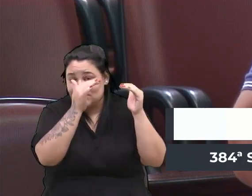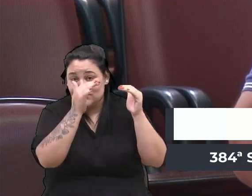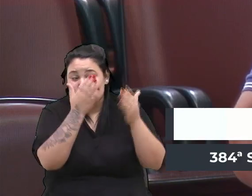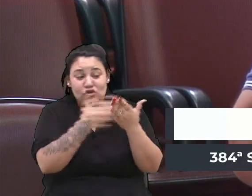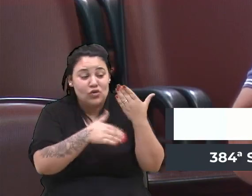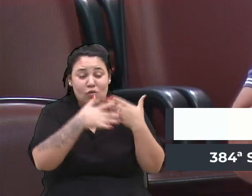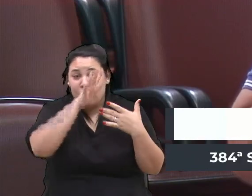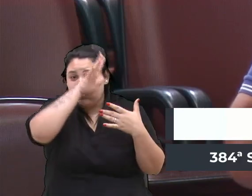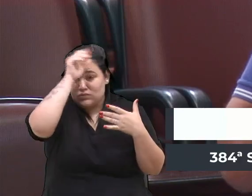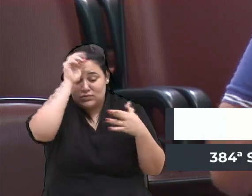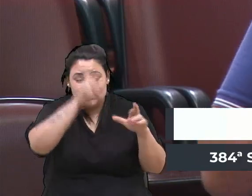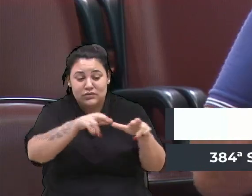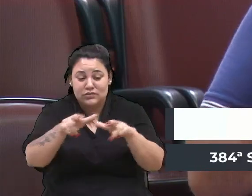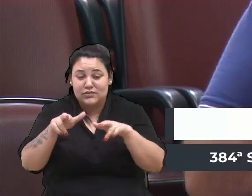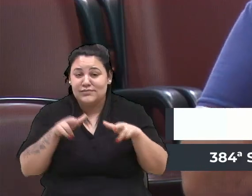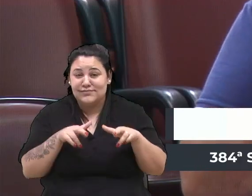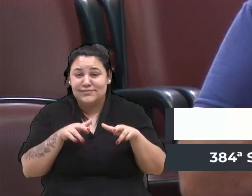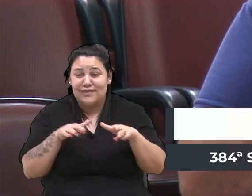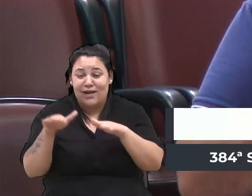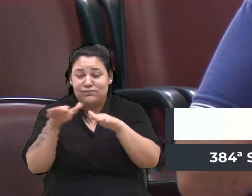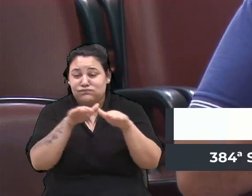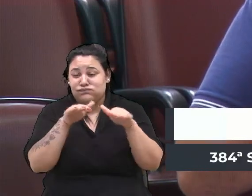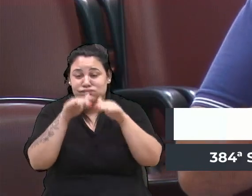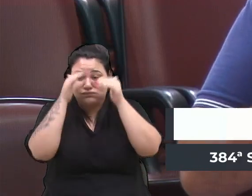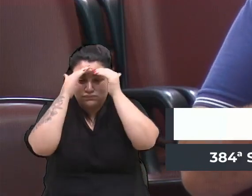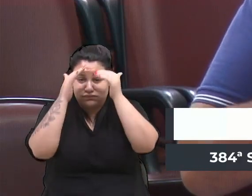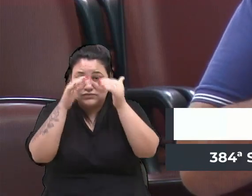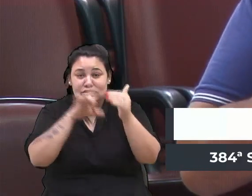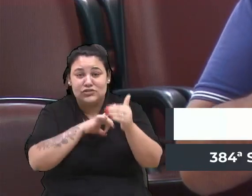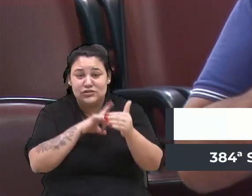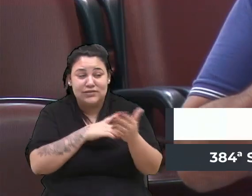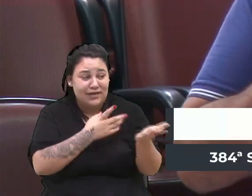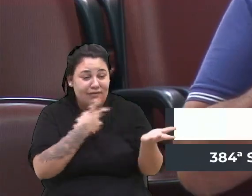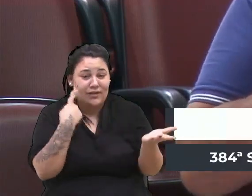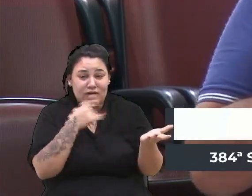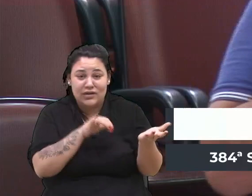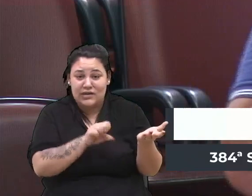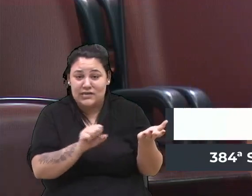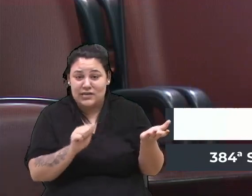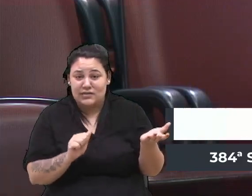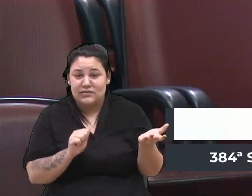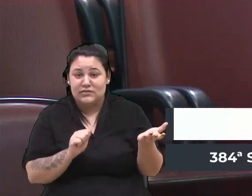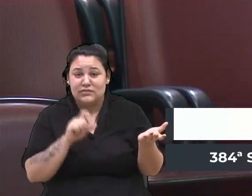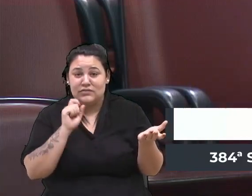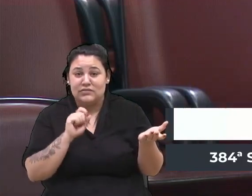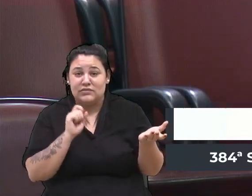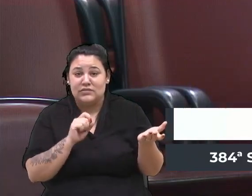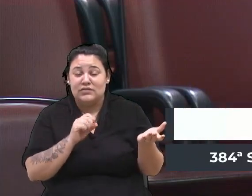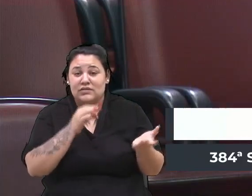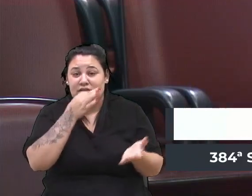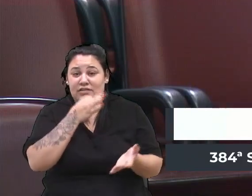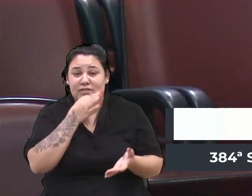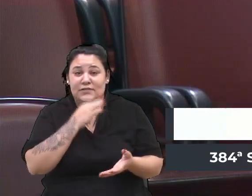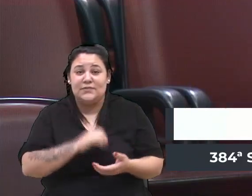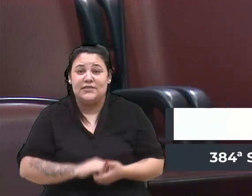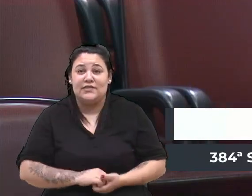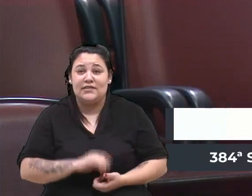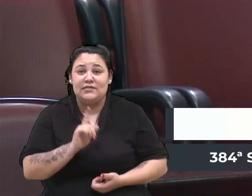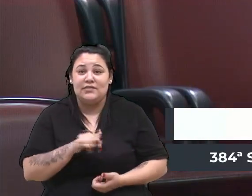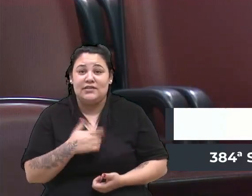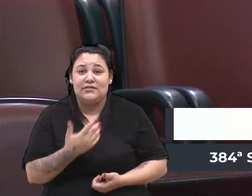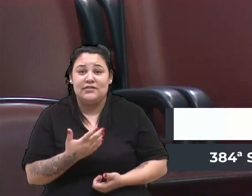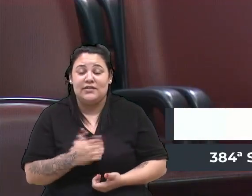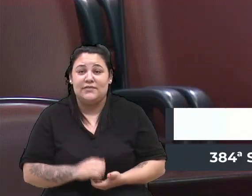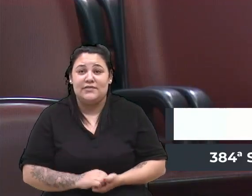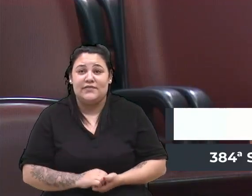Aquela respeitabilidade que a gente tinha, vereador Isabela. Aonde o que Caxias do Sul falava, todo mundo ficava atento, os olhos voltados.